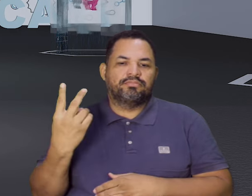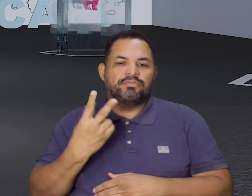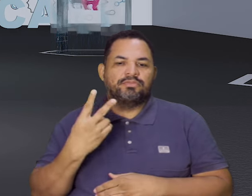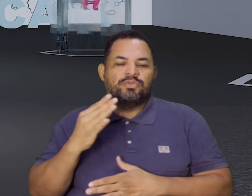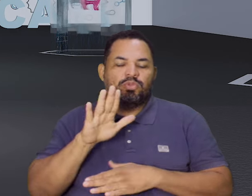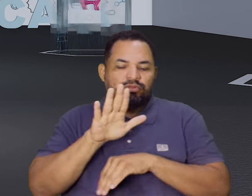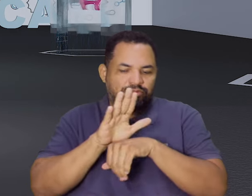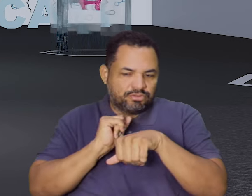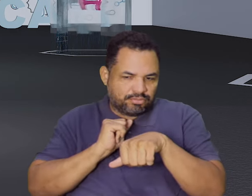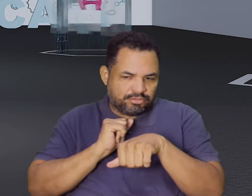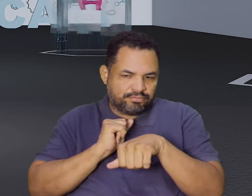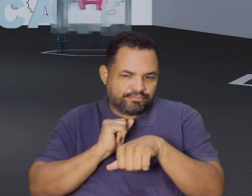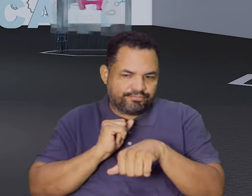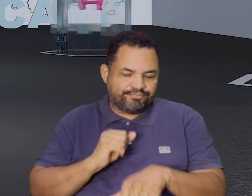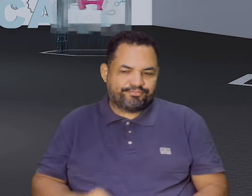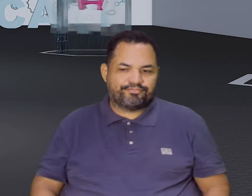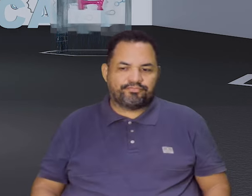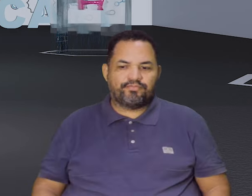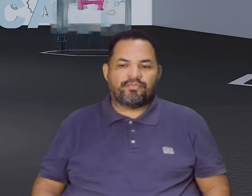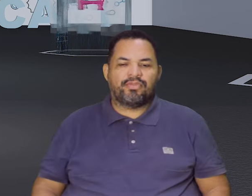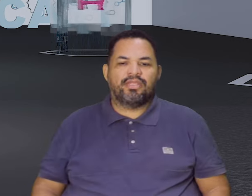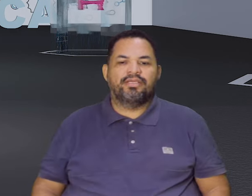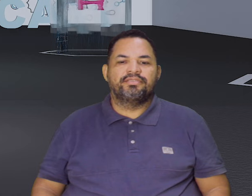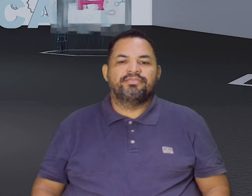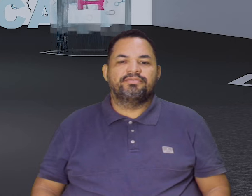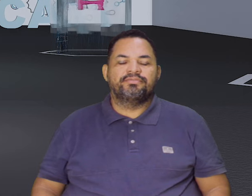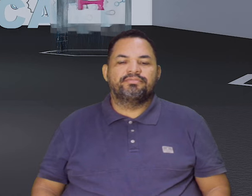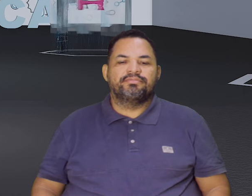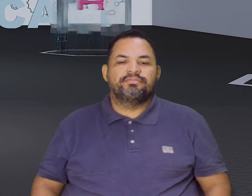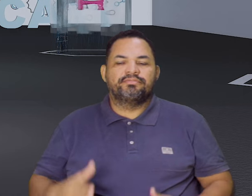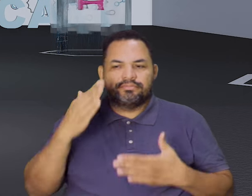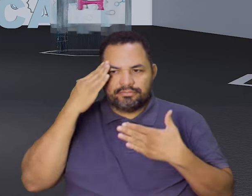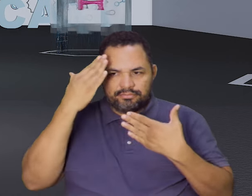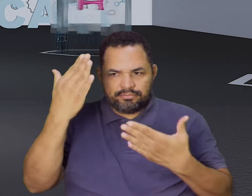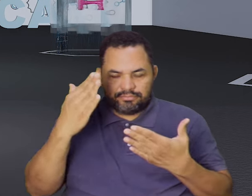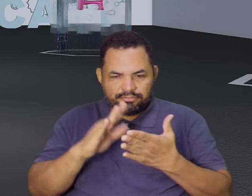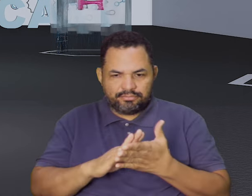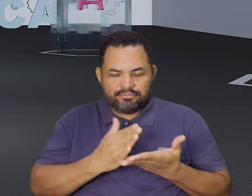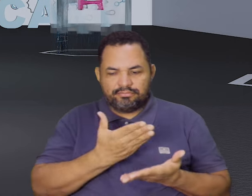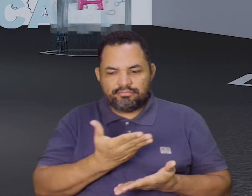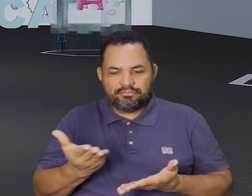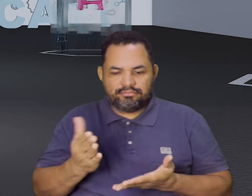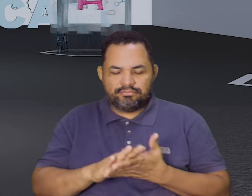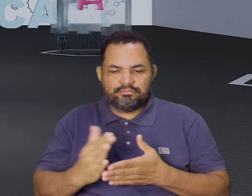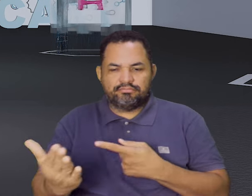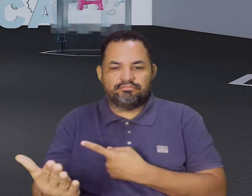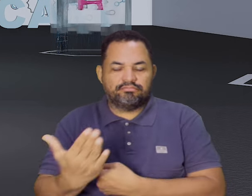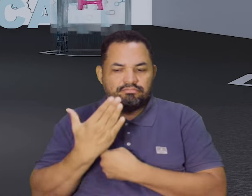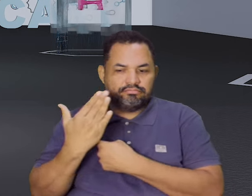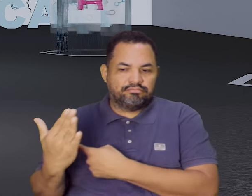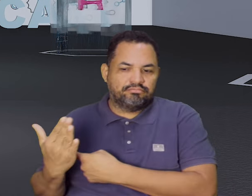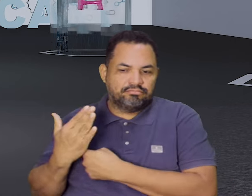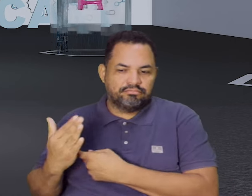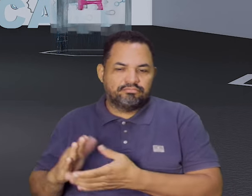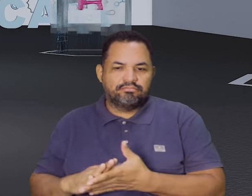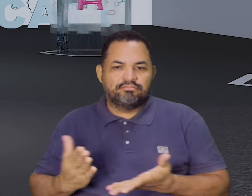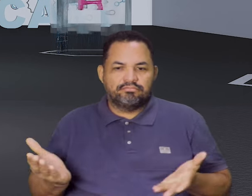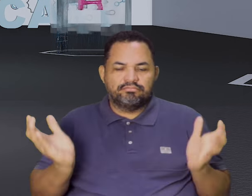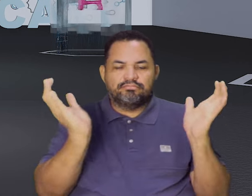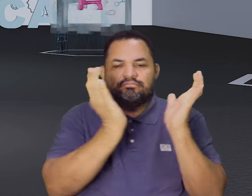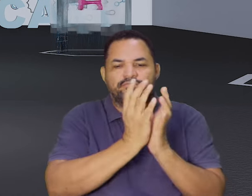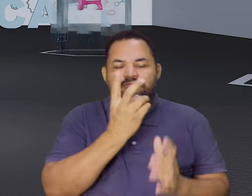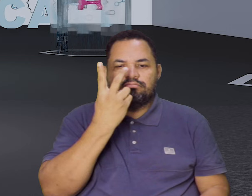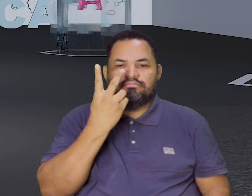chamada tá certo o que que nós queremos agradecer a todos aqueles que colaboraram com conosco nessa